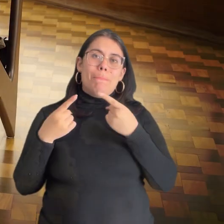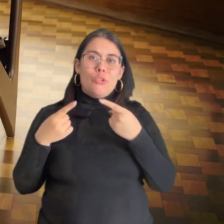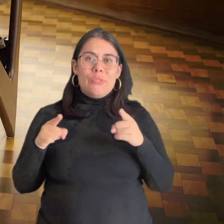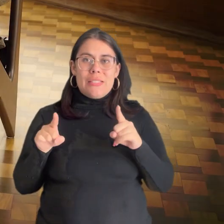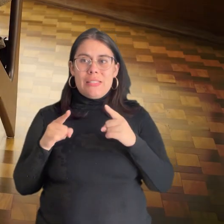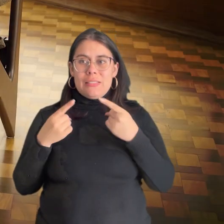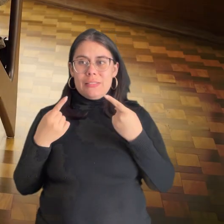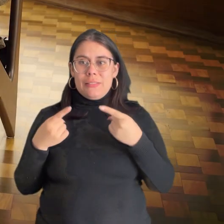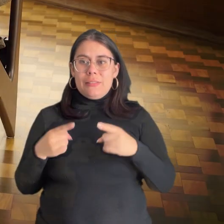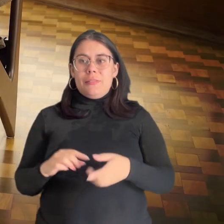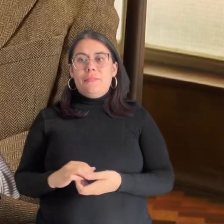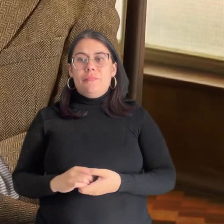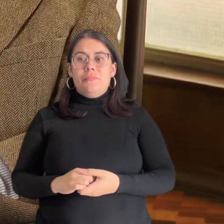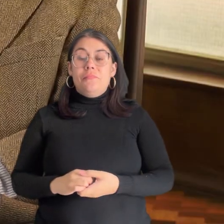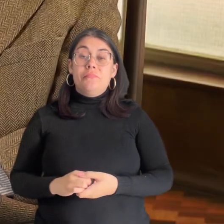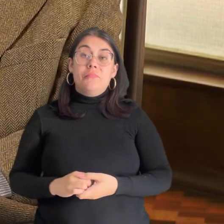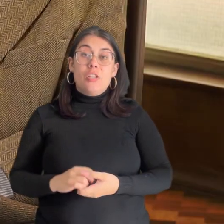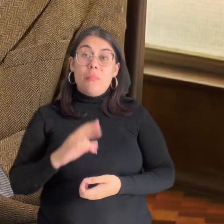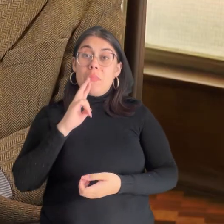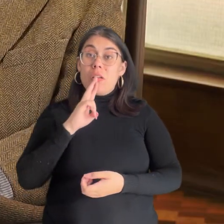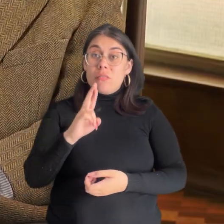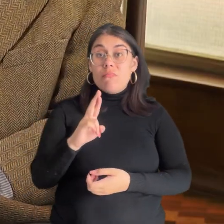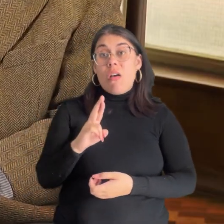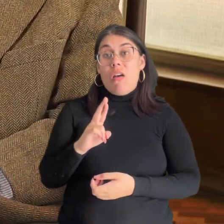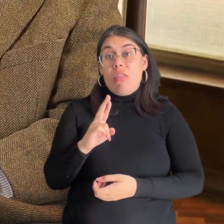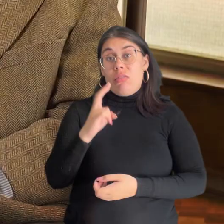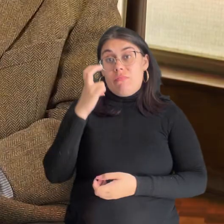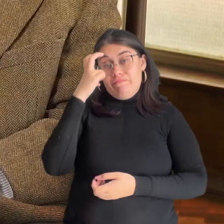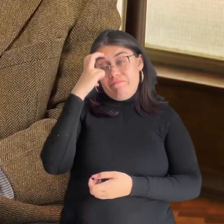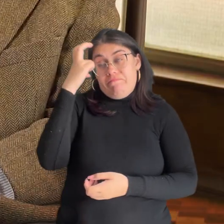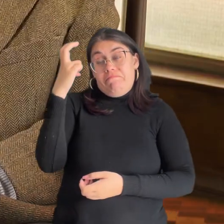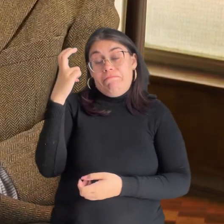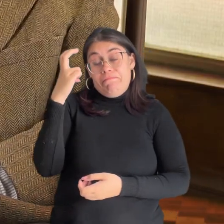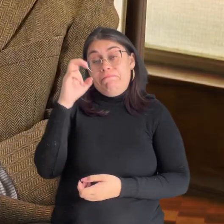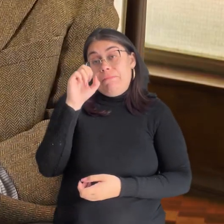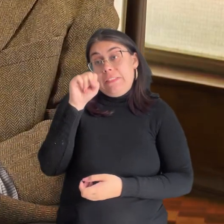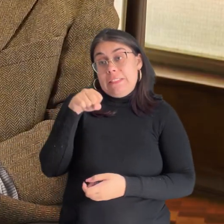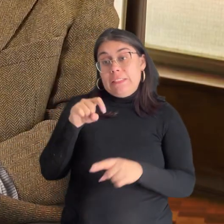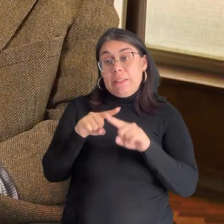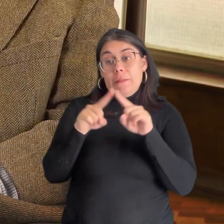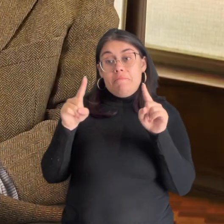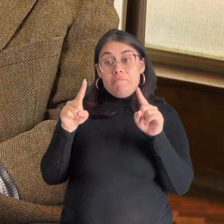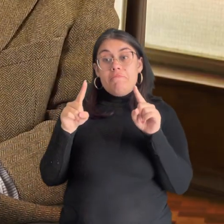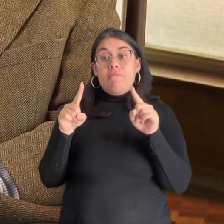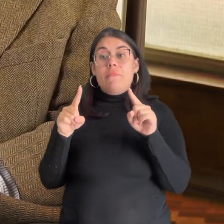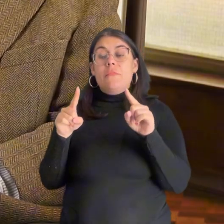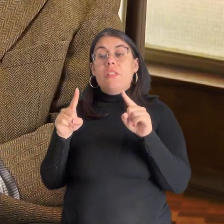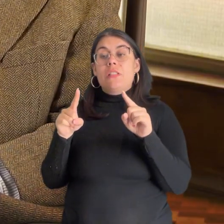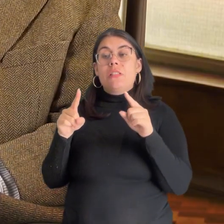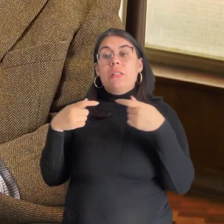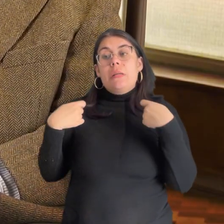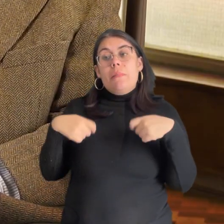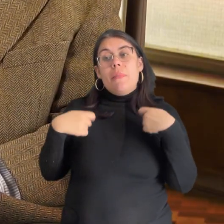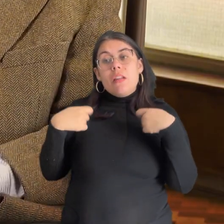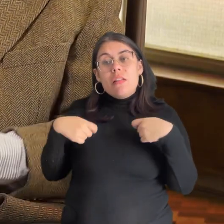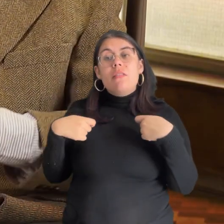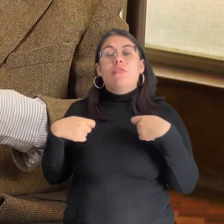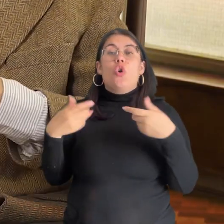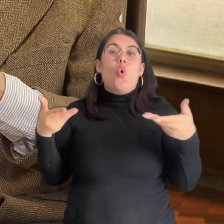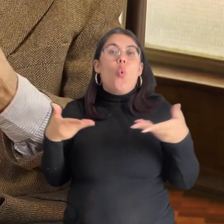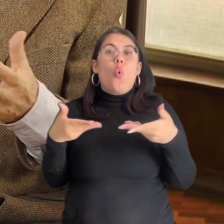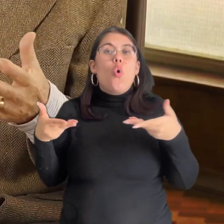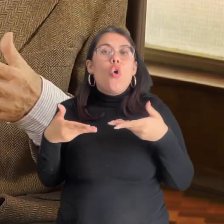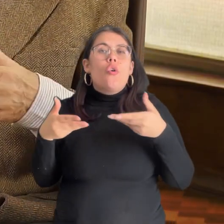apenas música. Eu acho que é uma solução inteligente, na medida em que